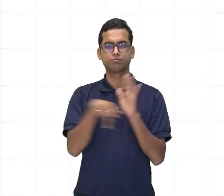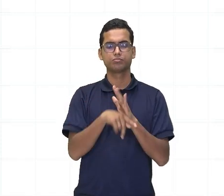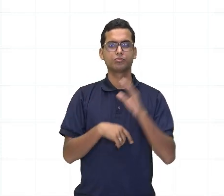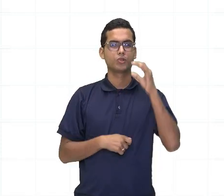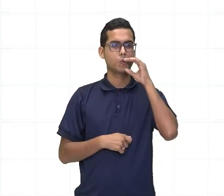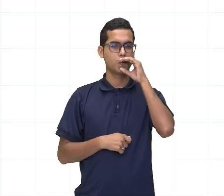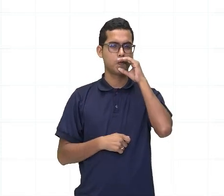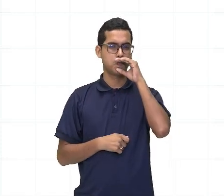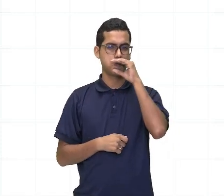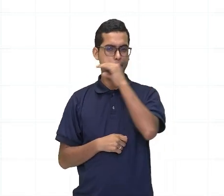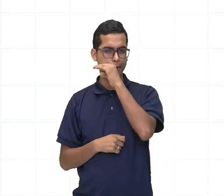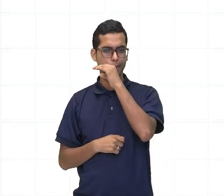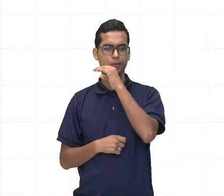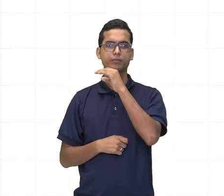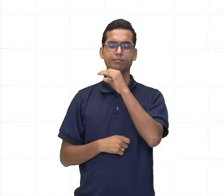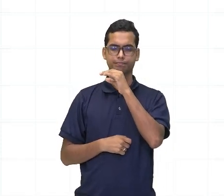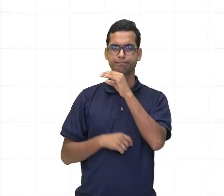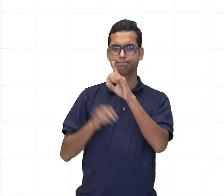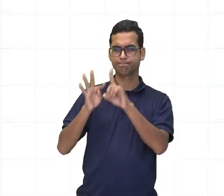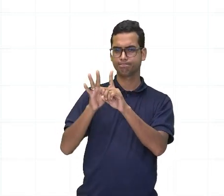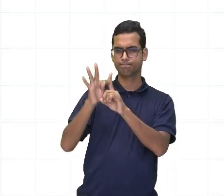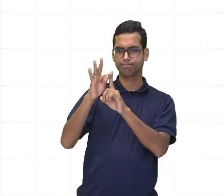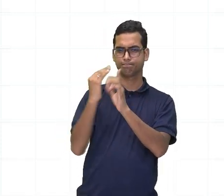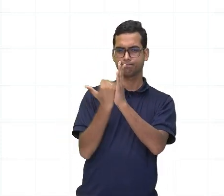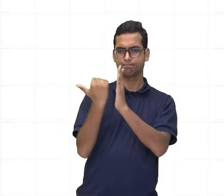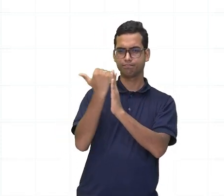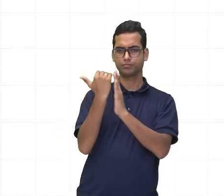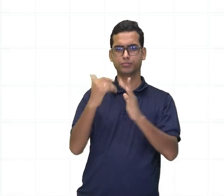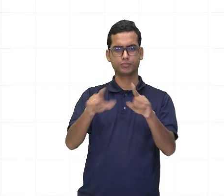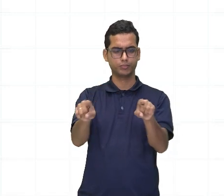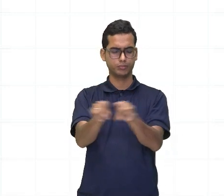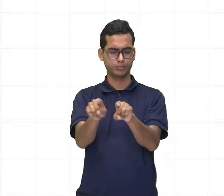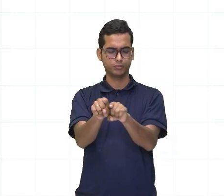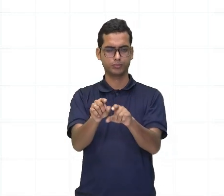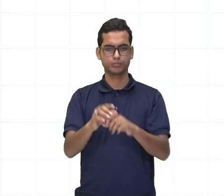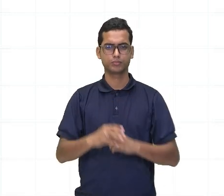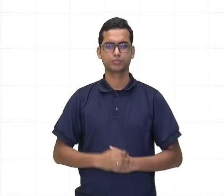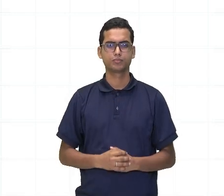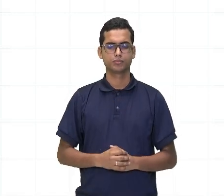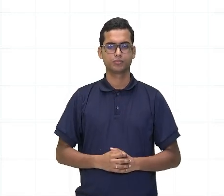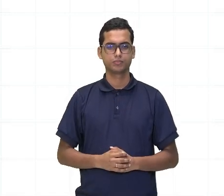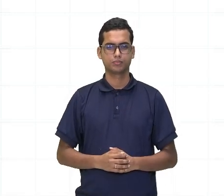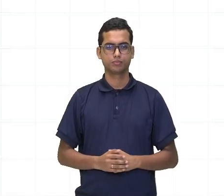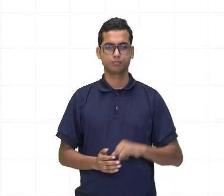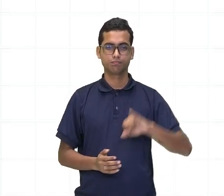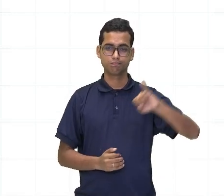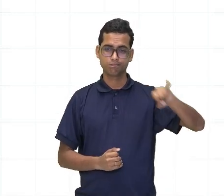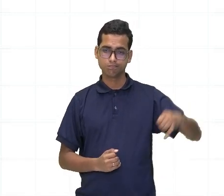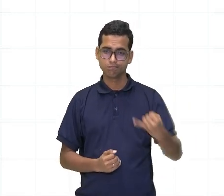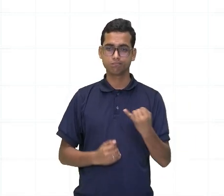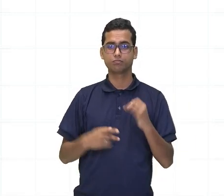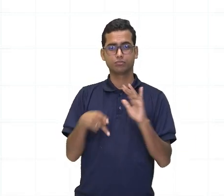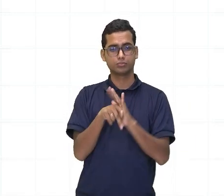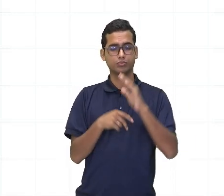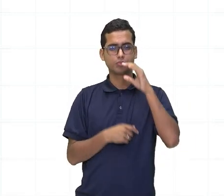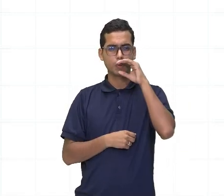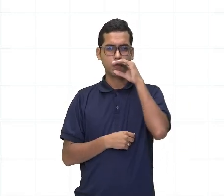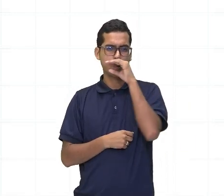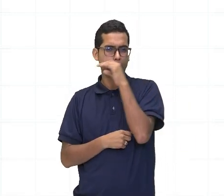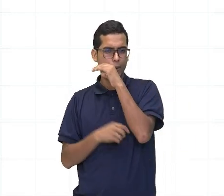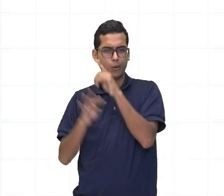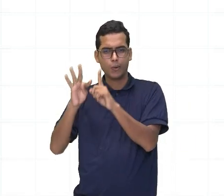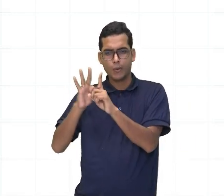né? A altas temperaturas. Então, o aproveitamento do calor e das